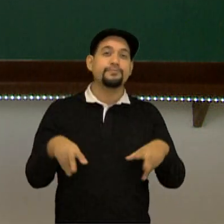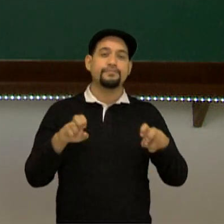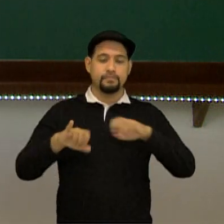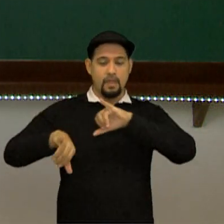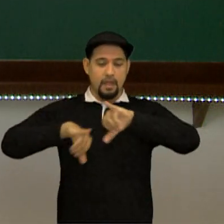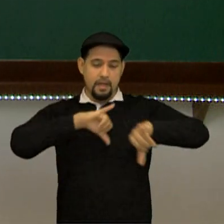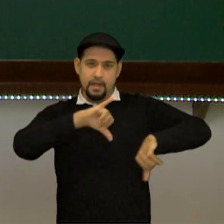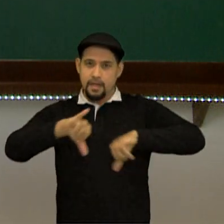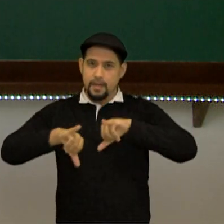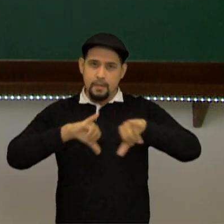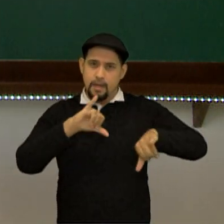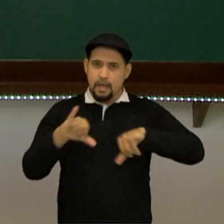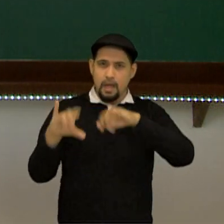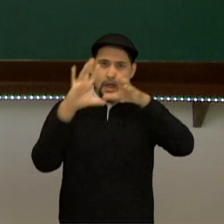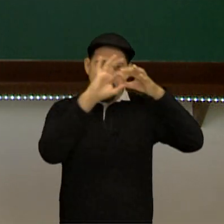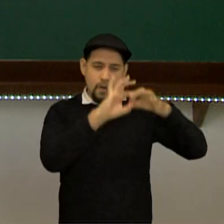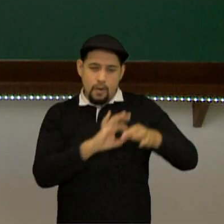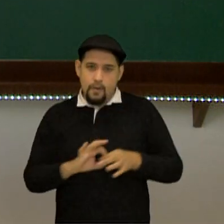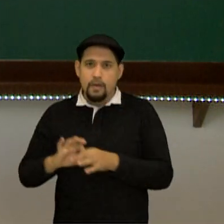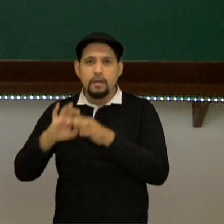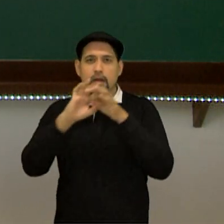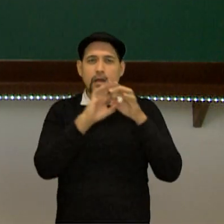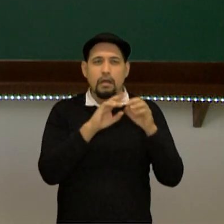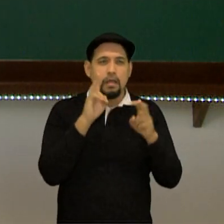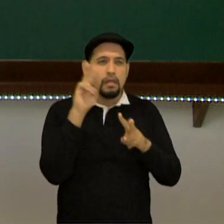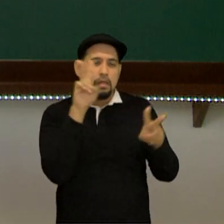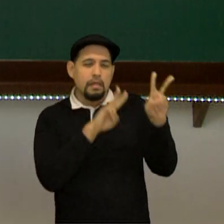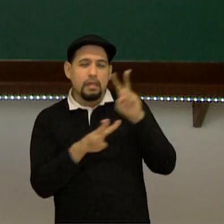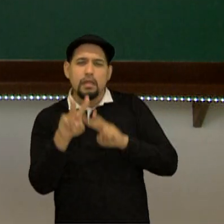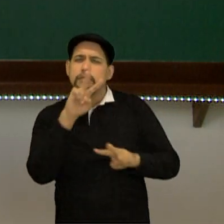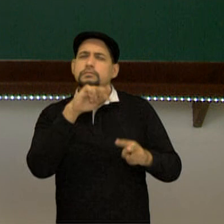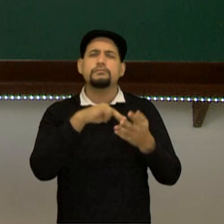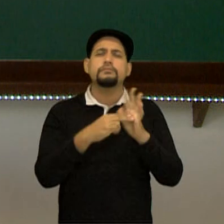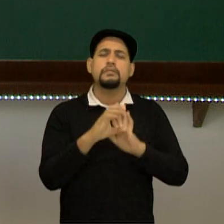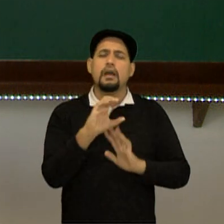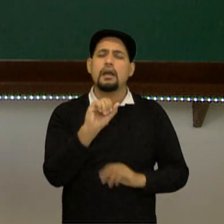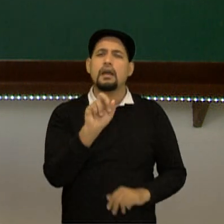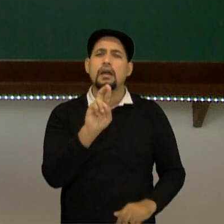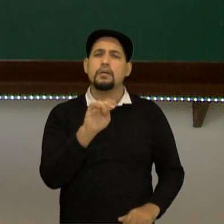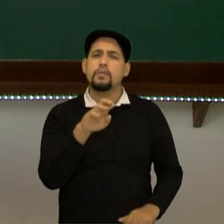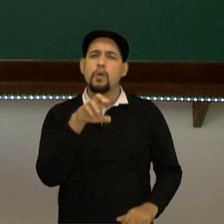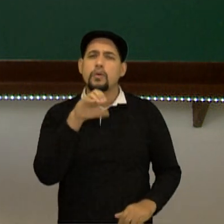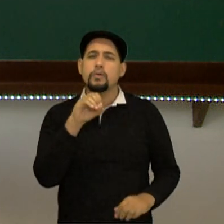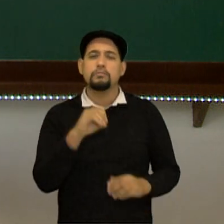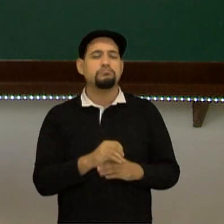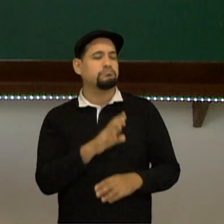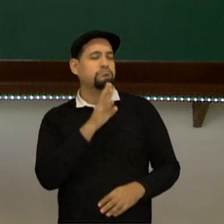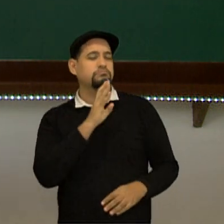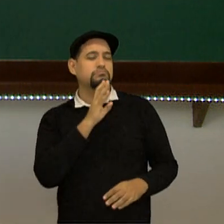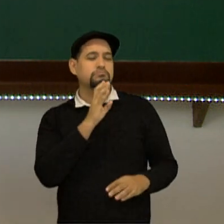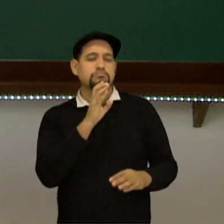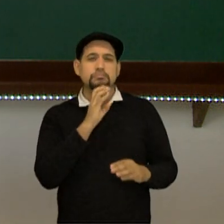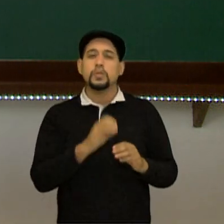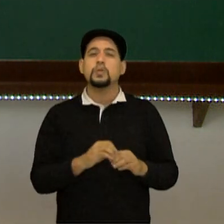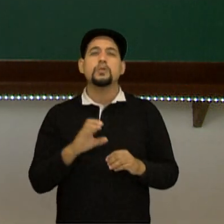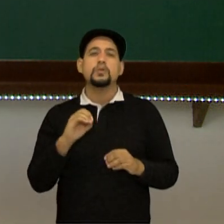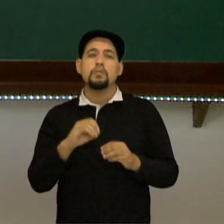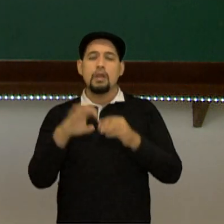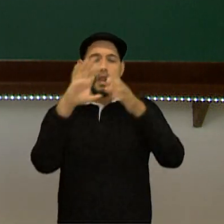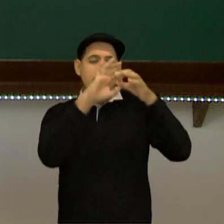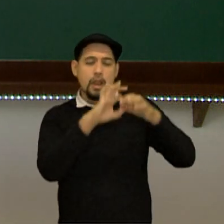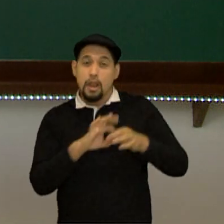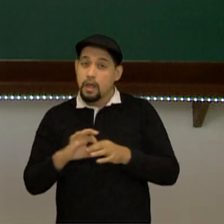orgânica, revisar as propriedades do carbono e revisitar os conceitos sobre cadeias